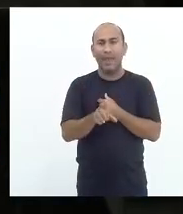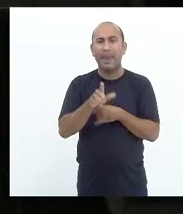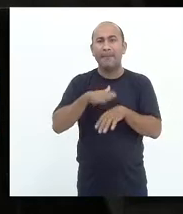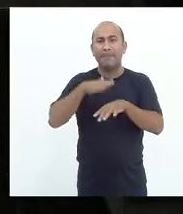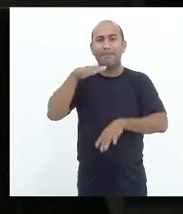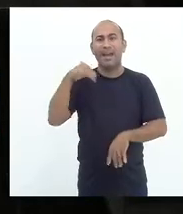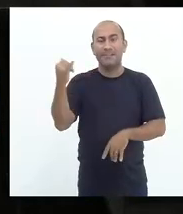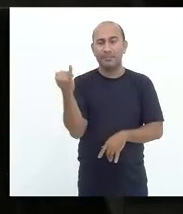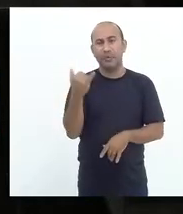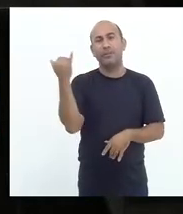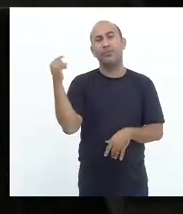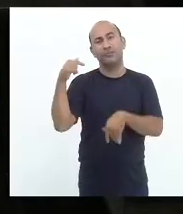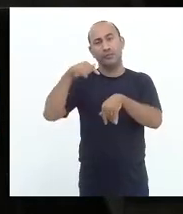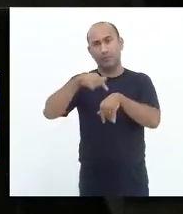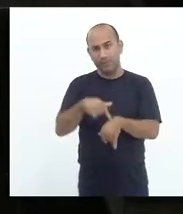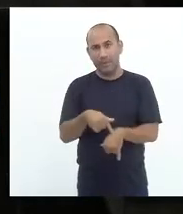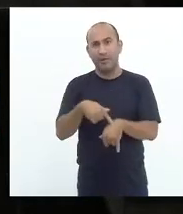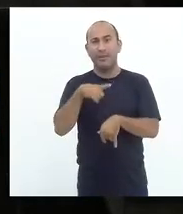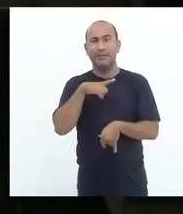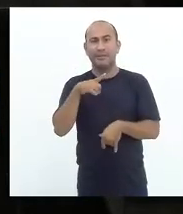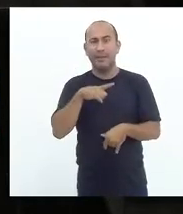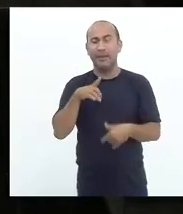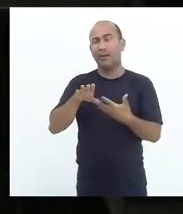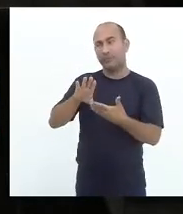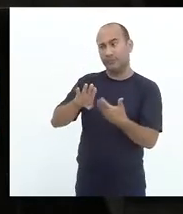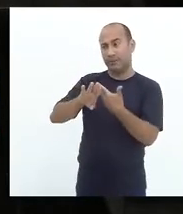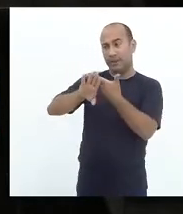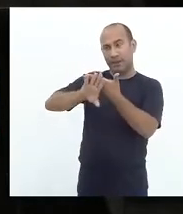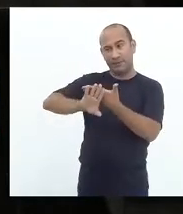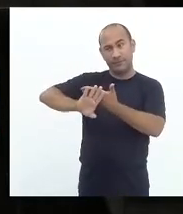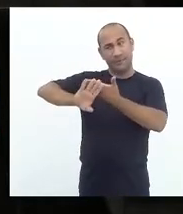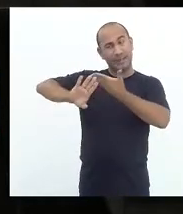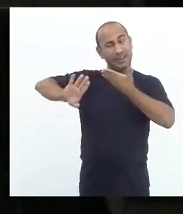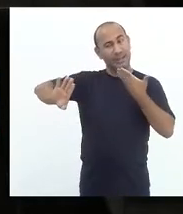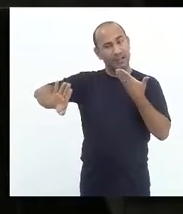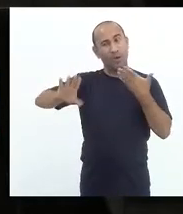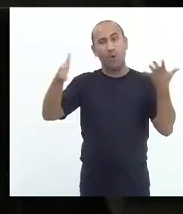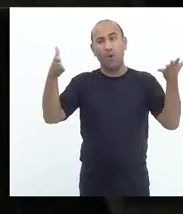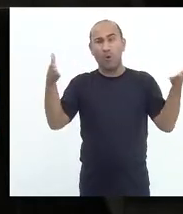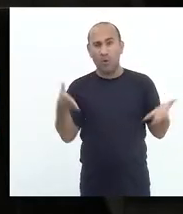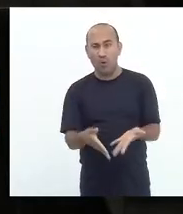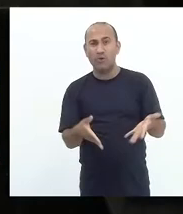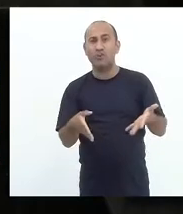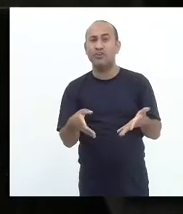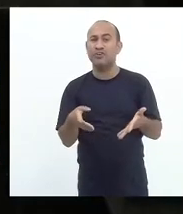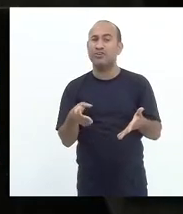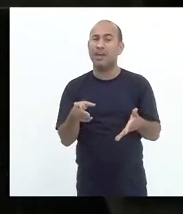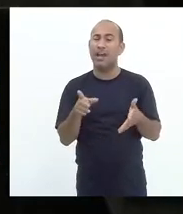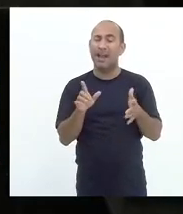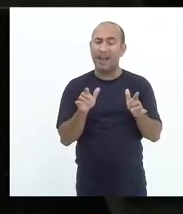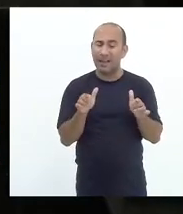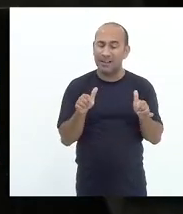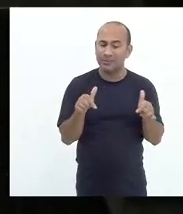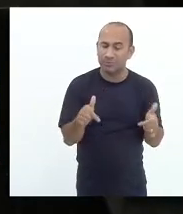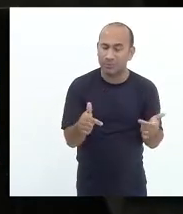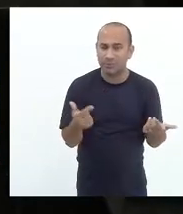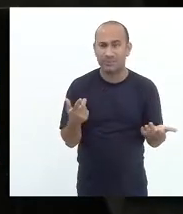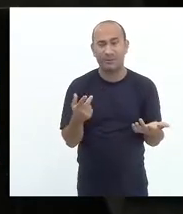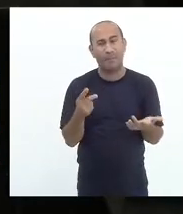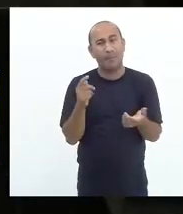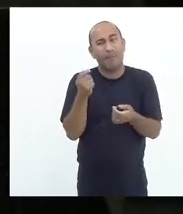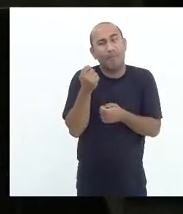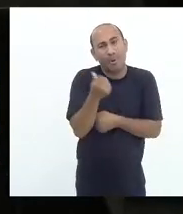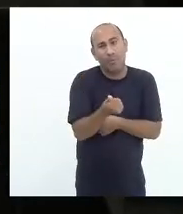mais elementar, tendo em vista que o distanciamento social hoje é cada vez menos praticado, né? O